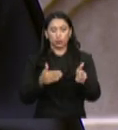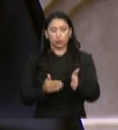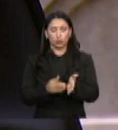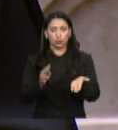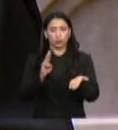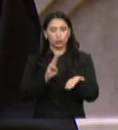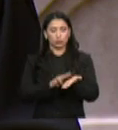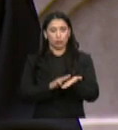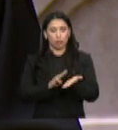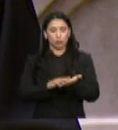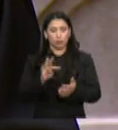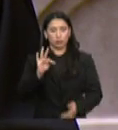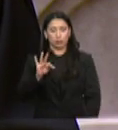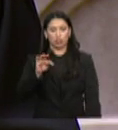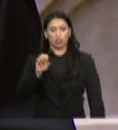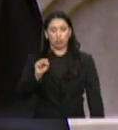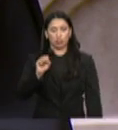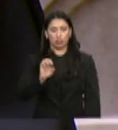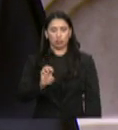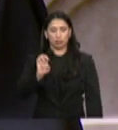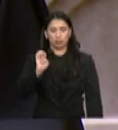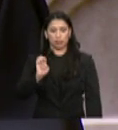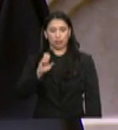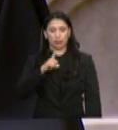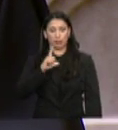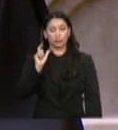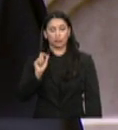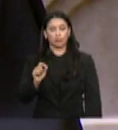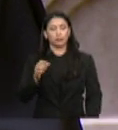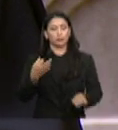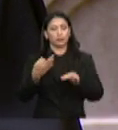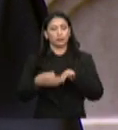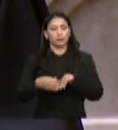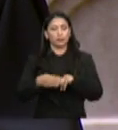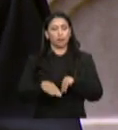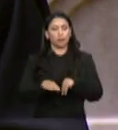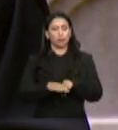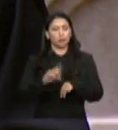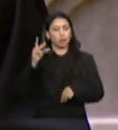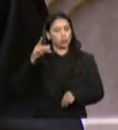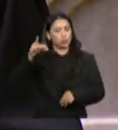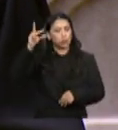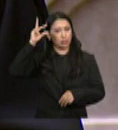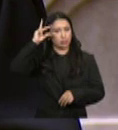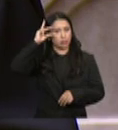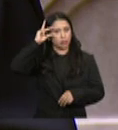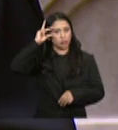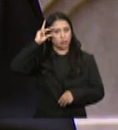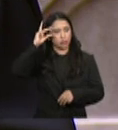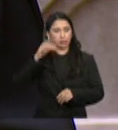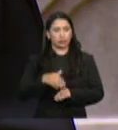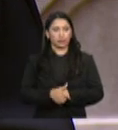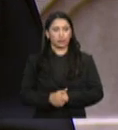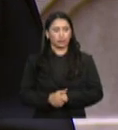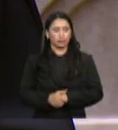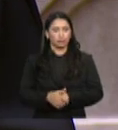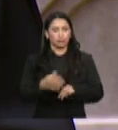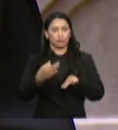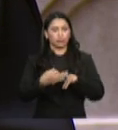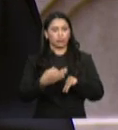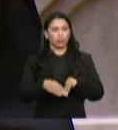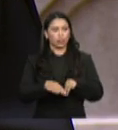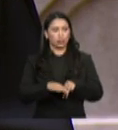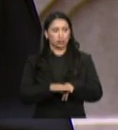daquela corte que aqui também se fazem presente ao Ministro André Mendonça aos ministros